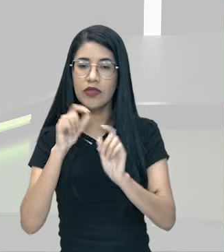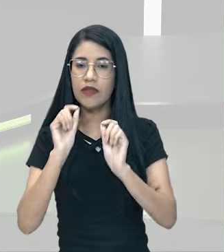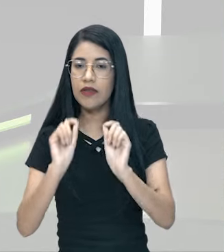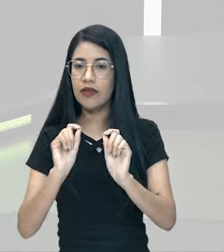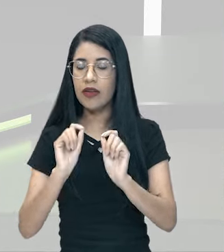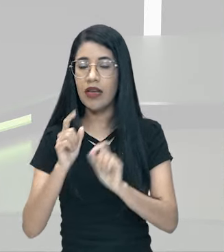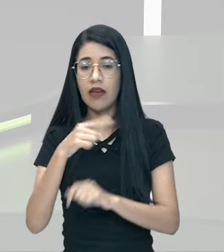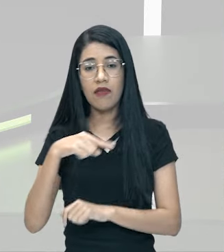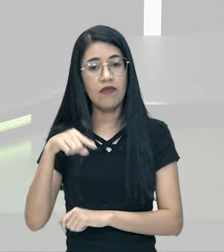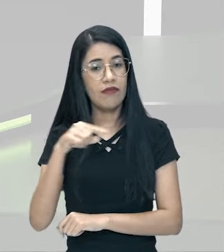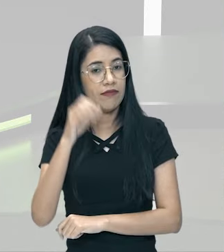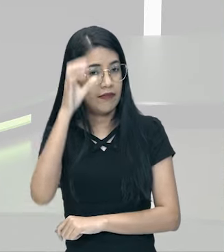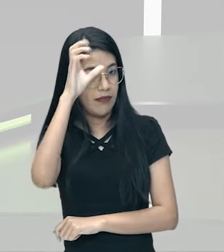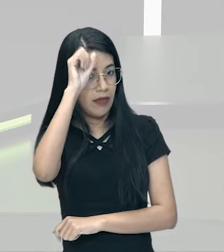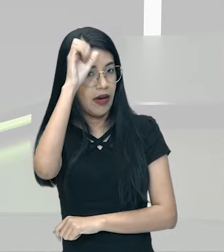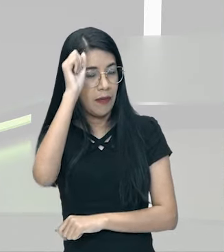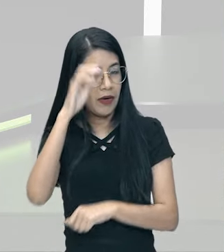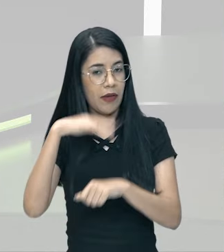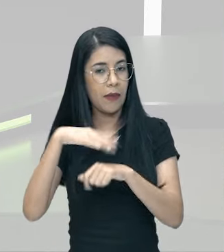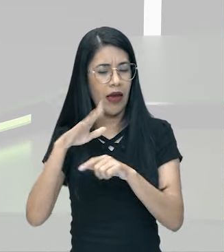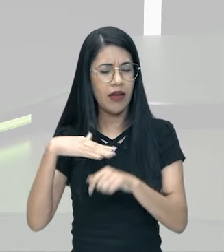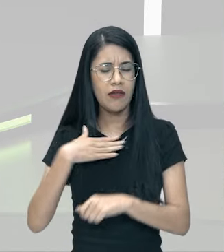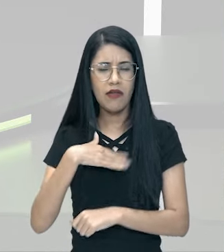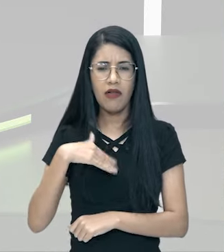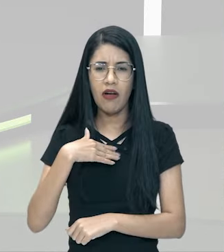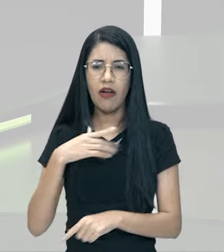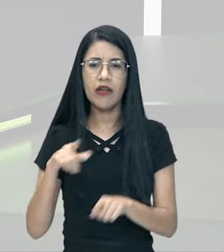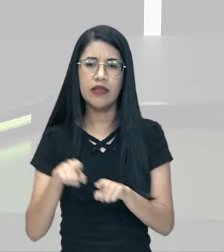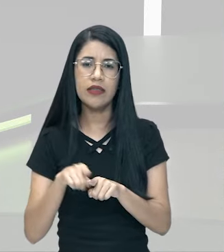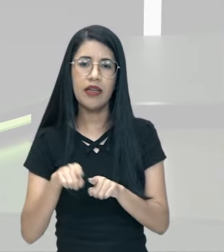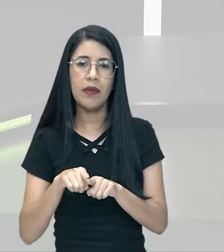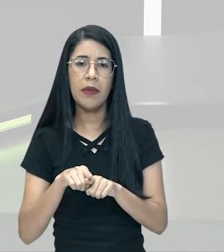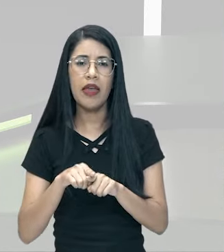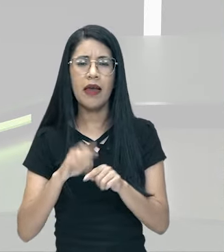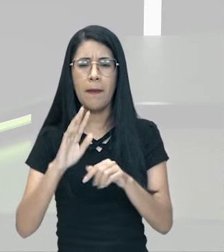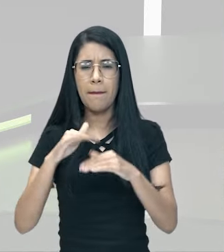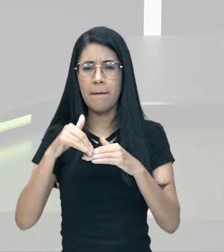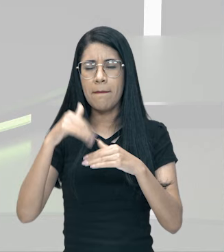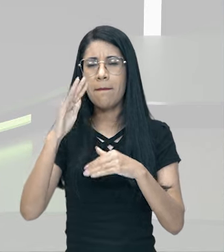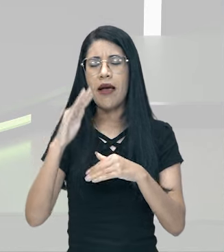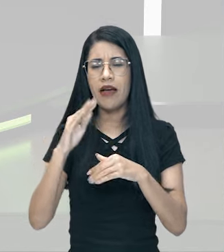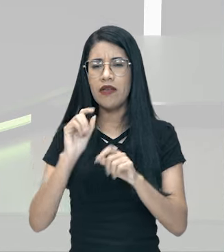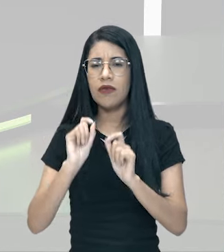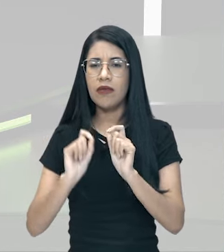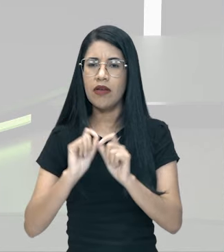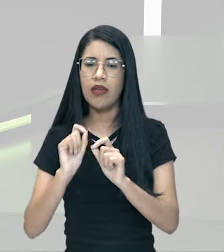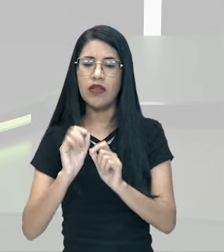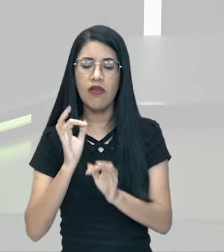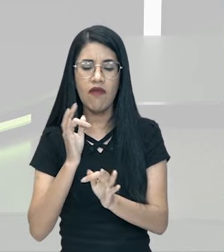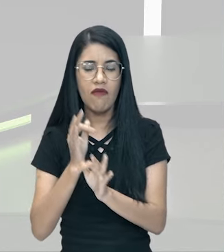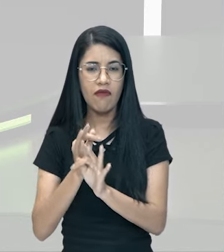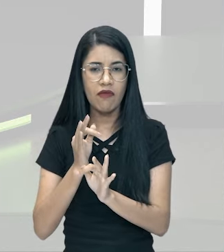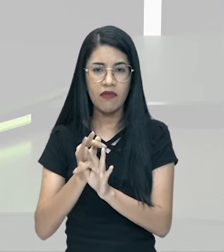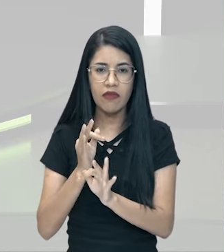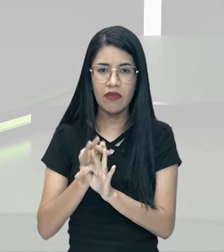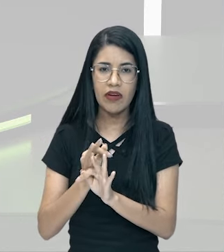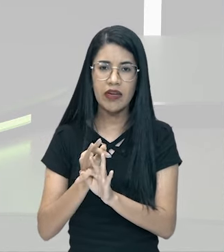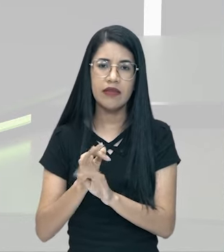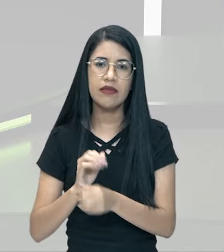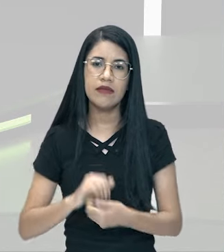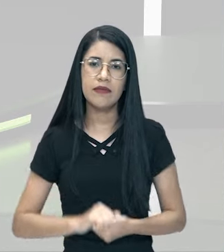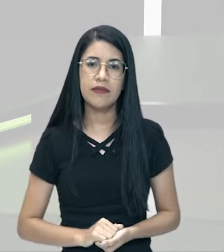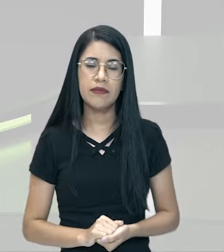vocês aprendam, gostem e também vão mais além do que a física da nossa